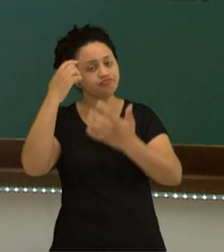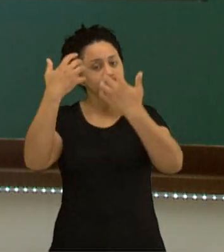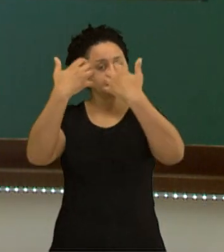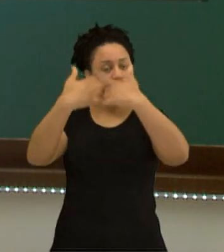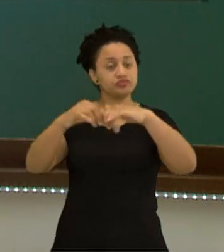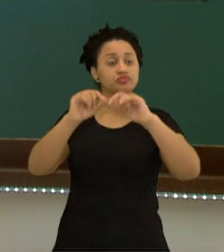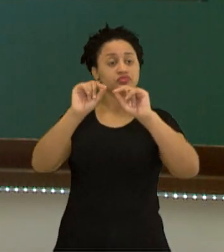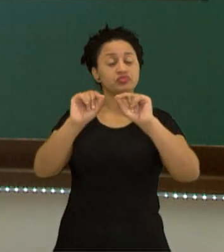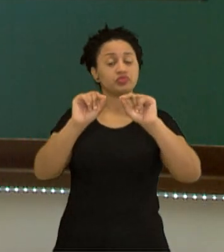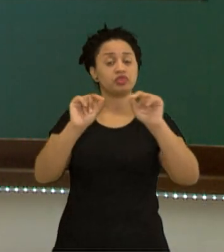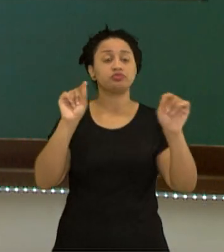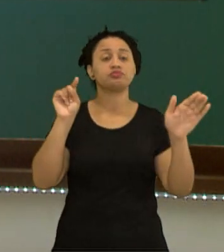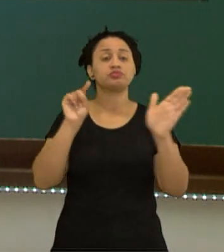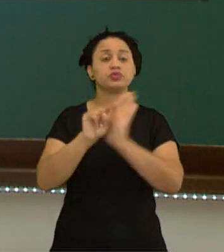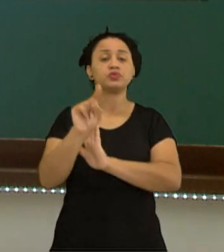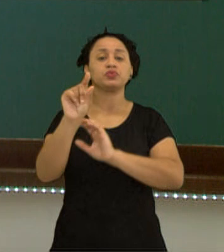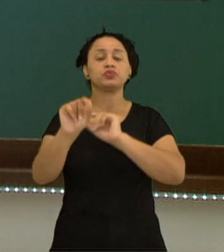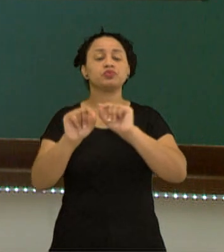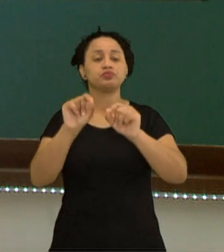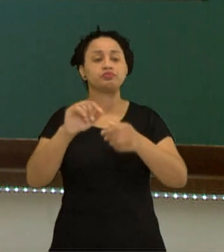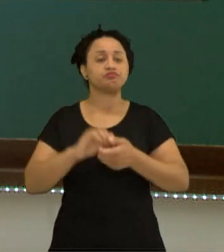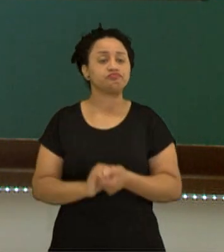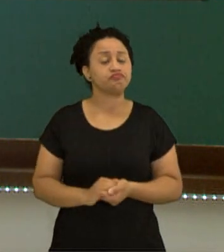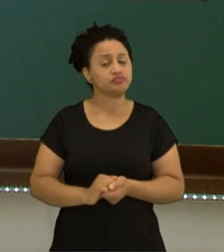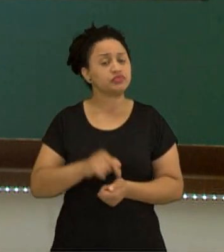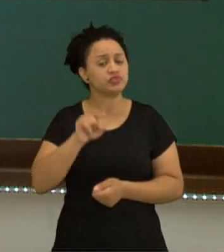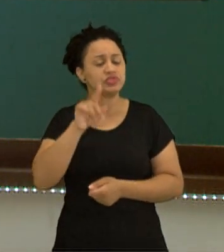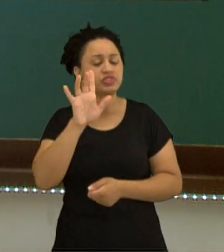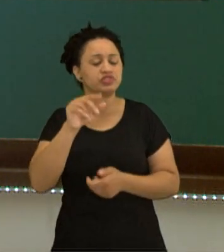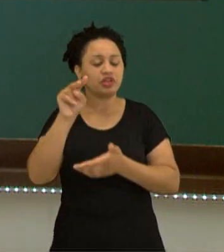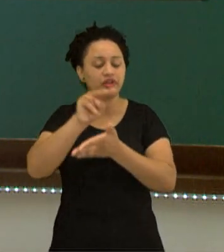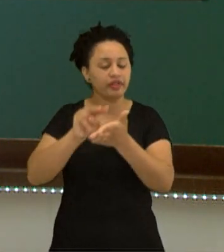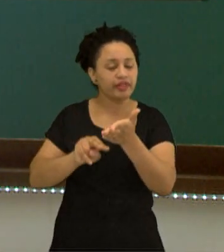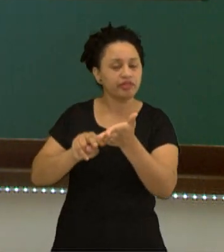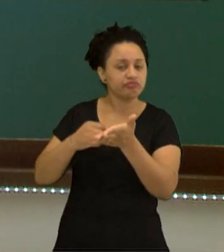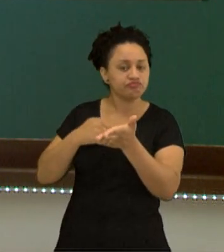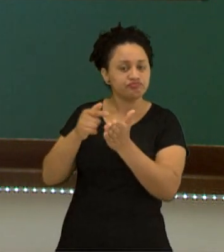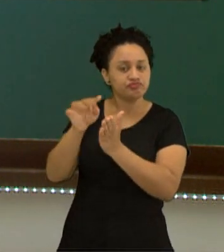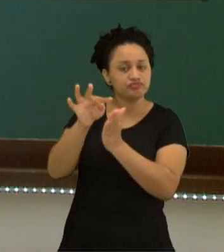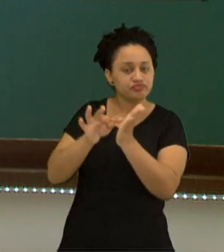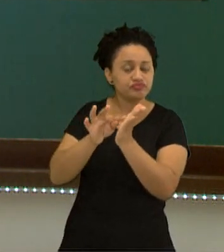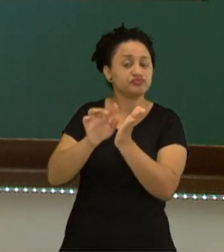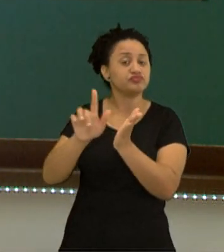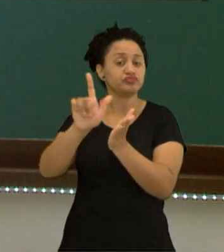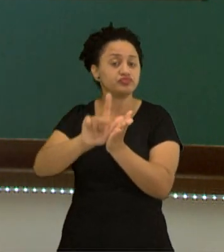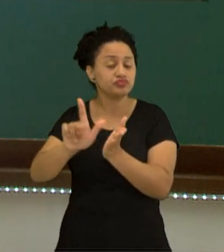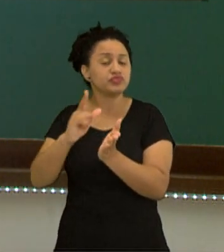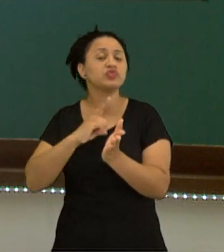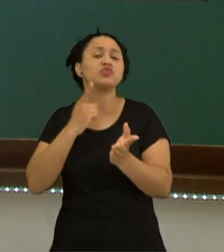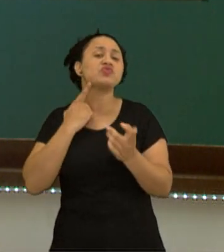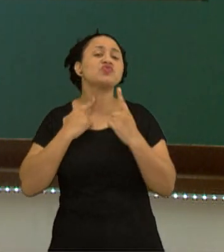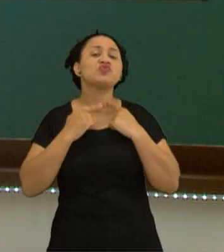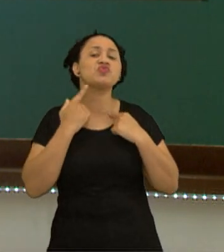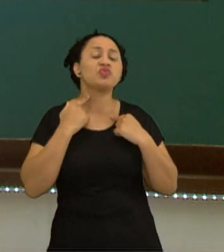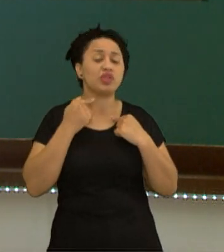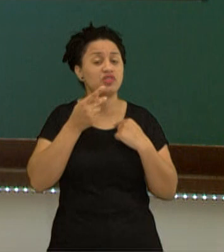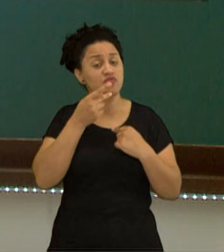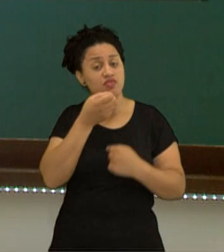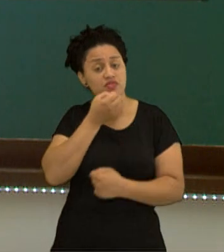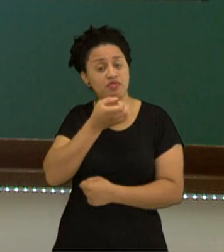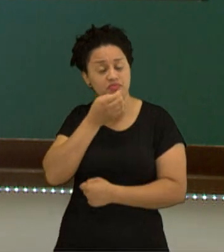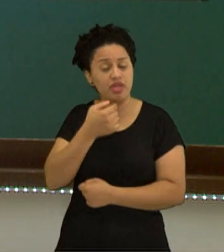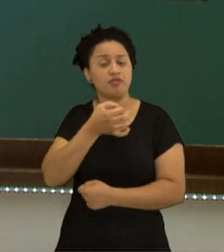reflexão, temos a seguinte pergunta: algumas vezes você já leu uma obra literária e teve vontade de